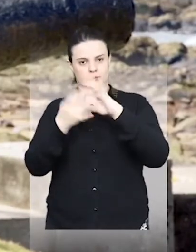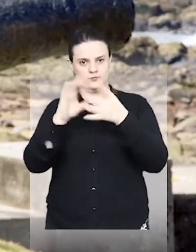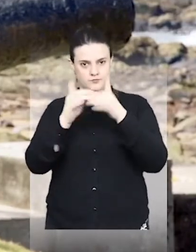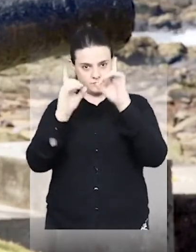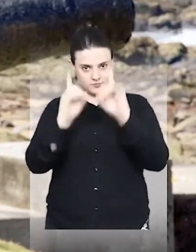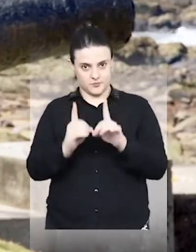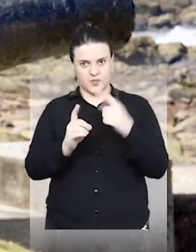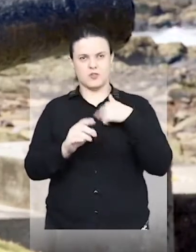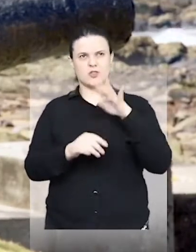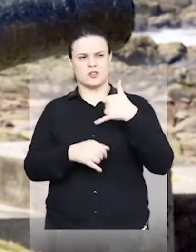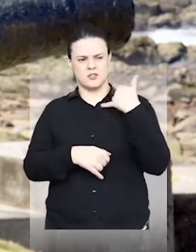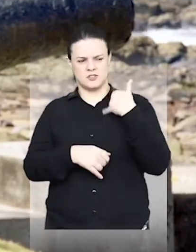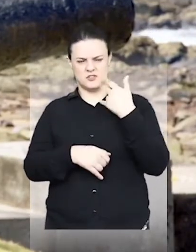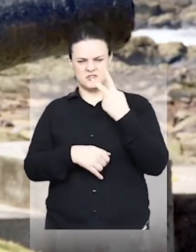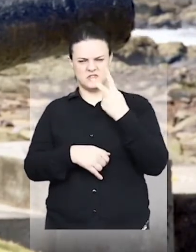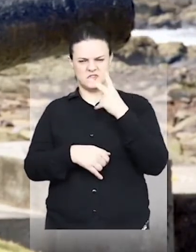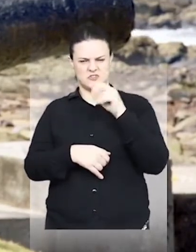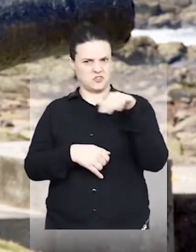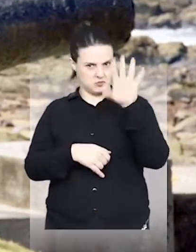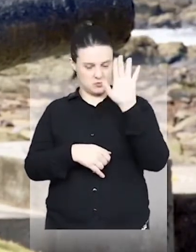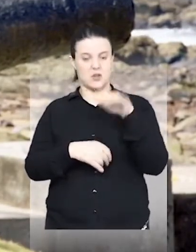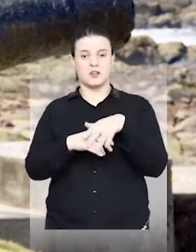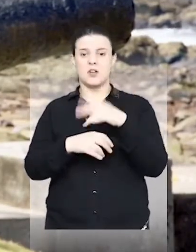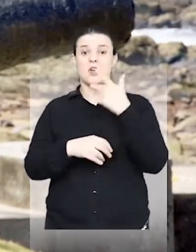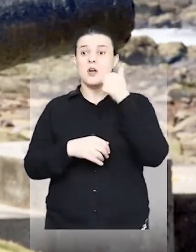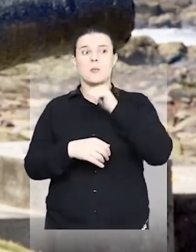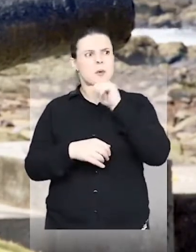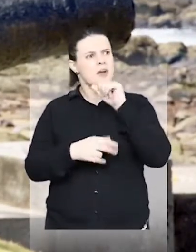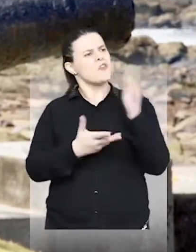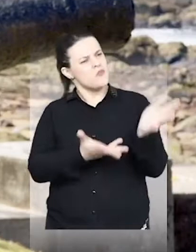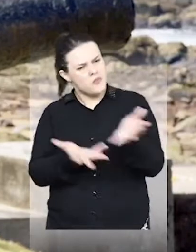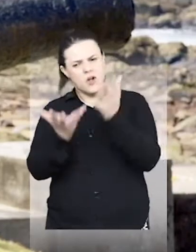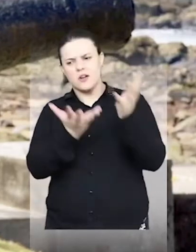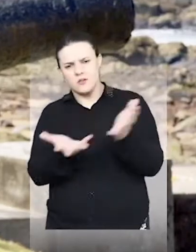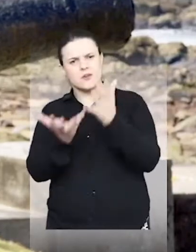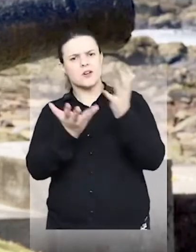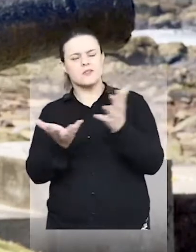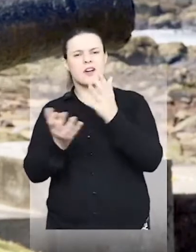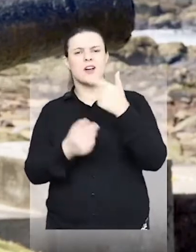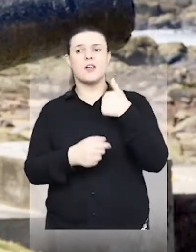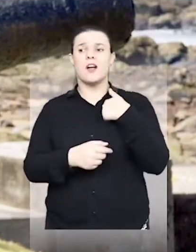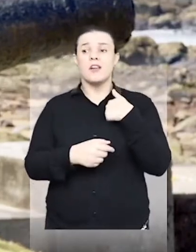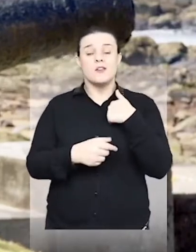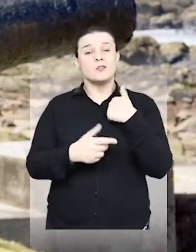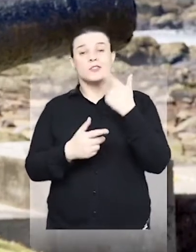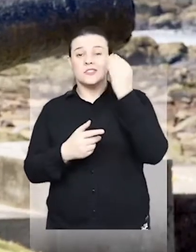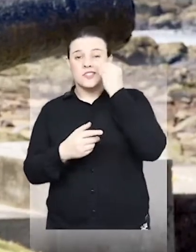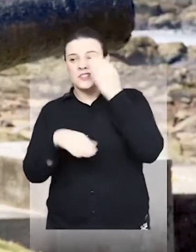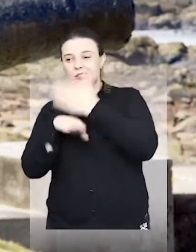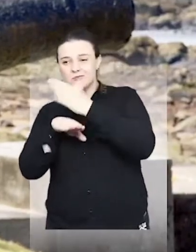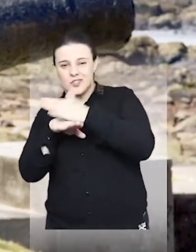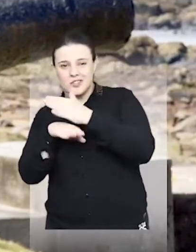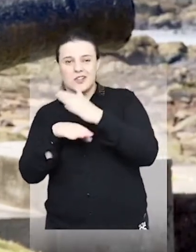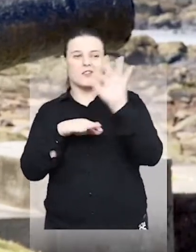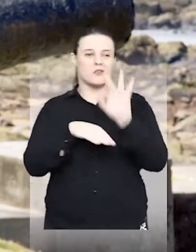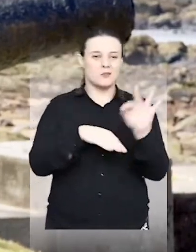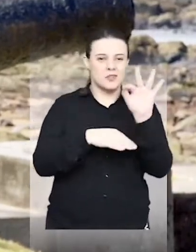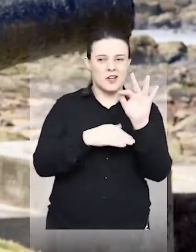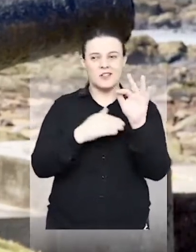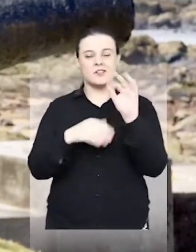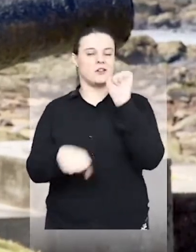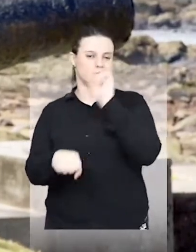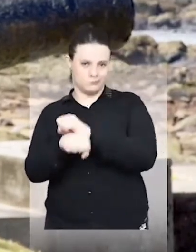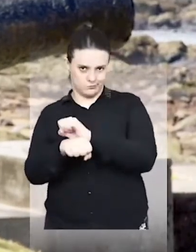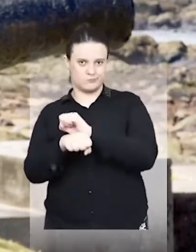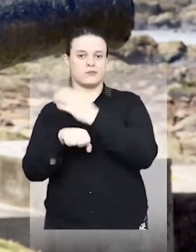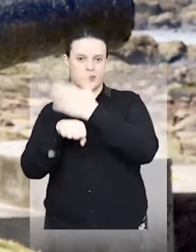tinha 20 e poucos anos, já estava velho. E aí minha mãe sempre falou, não, vai que você... E aí eu não pude conciliar o treino com a